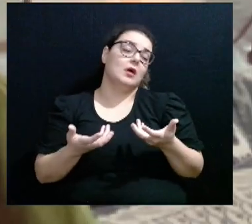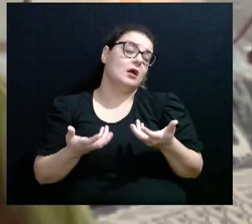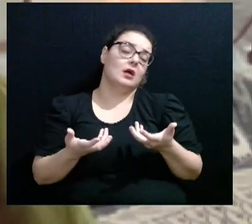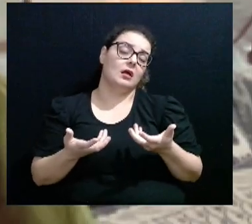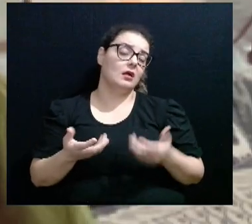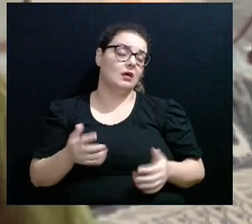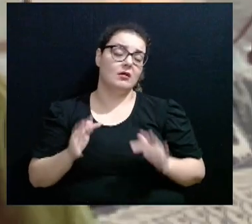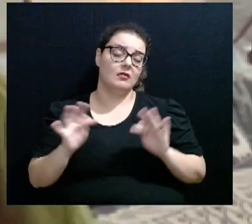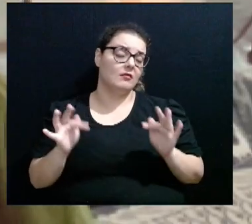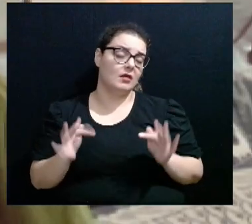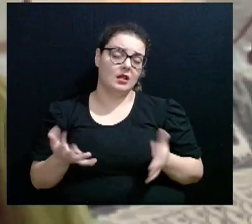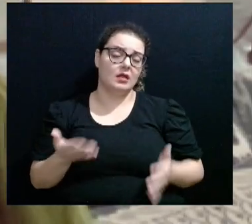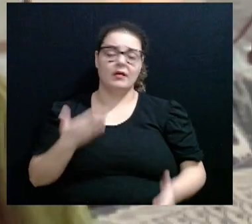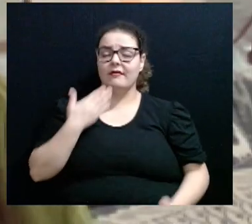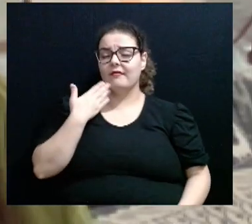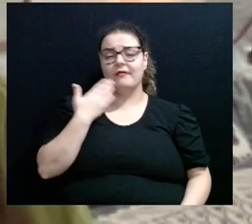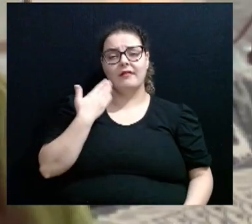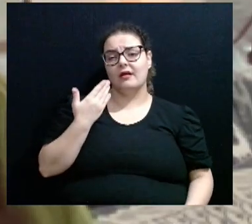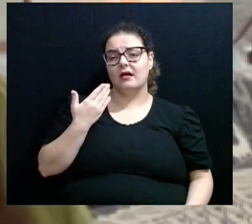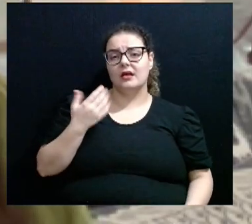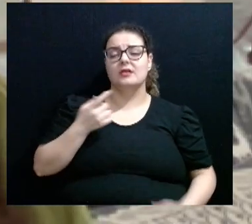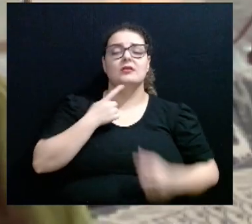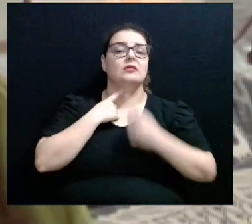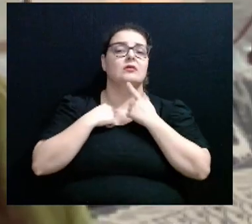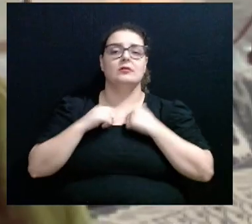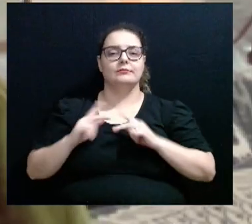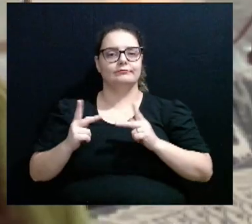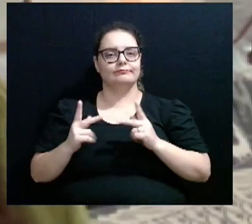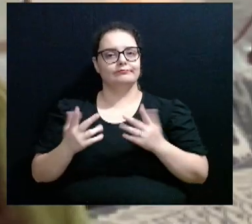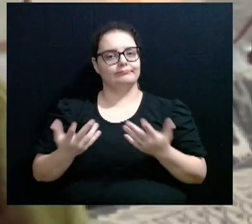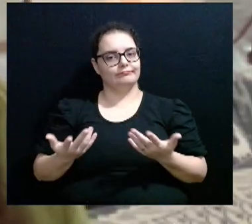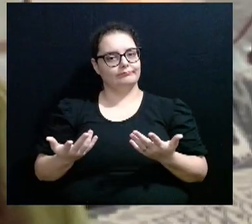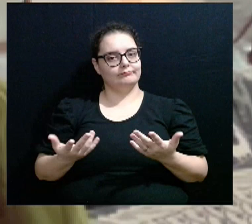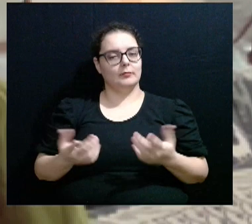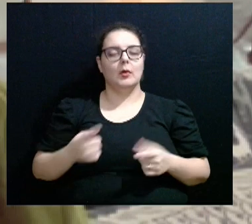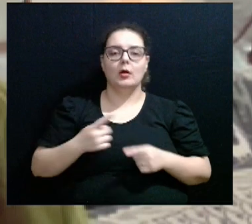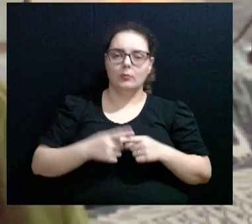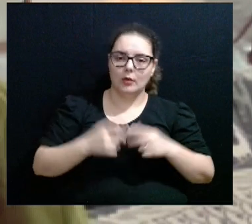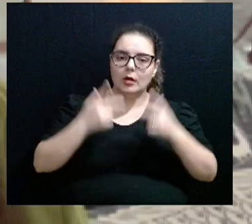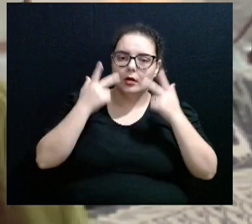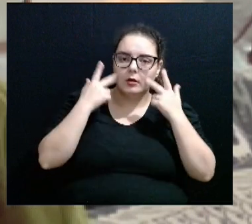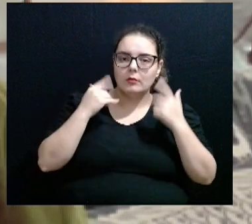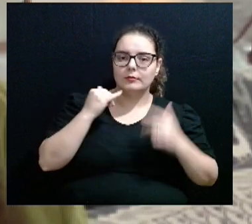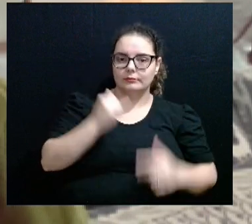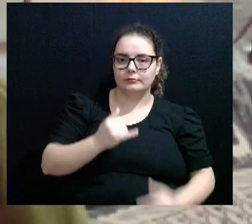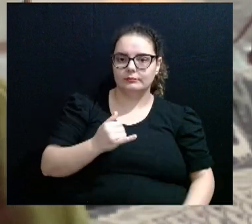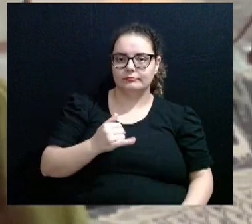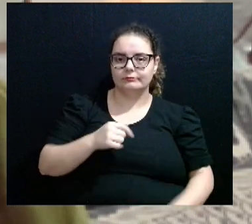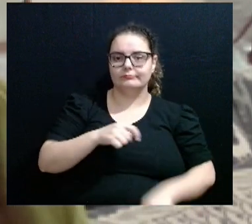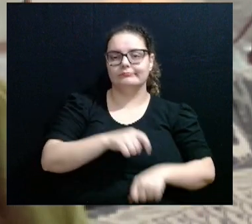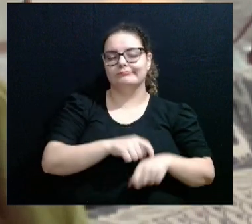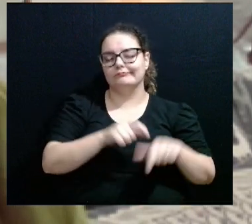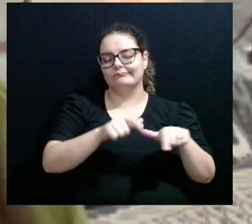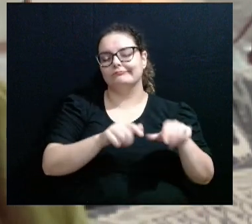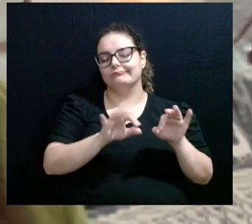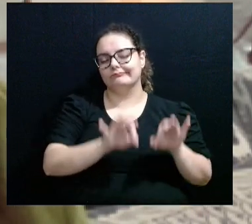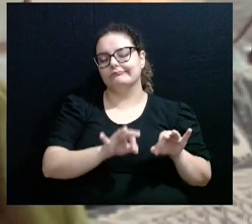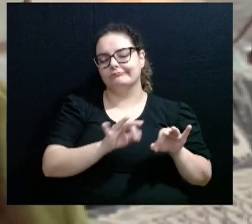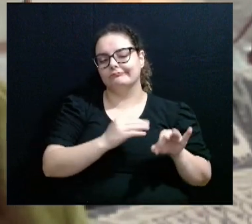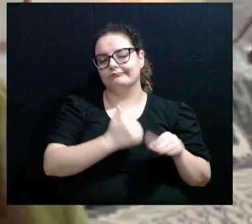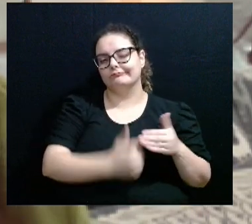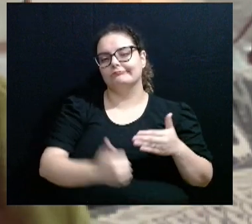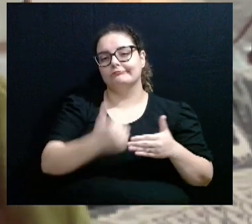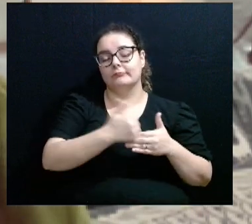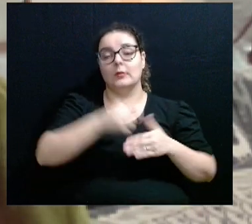as coisas é só desejar que você conquista. Porque normalmente a pessoa que fala isso, ela está num lugar privilegiado. Então, o cuidado que a gente tem que